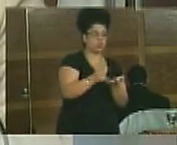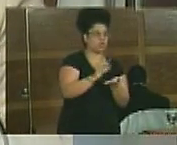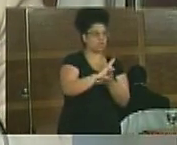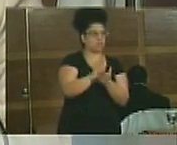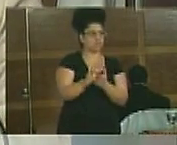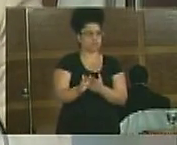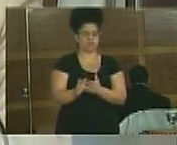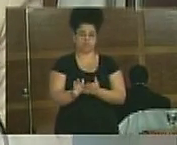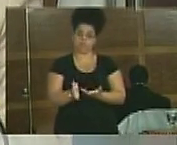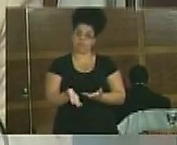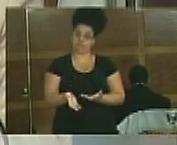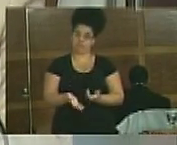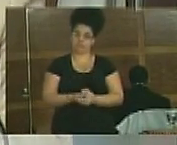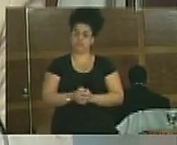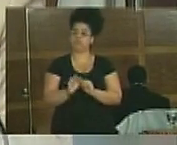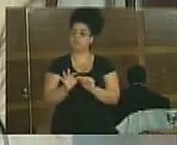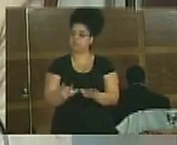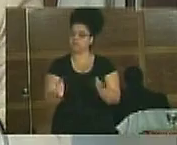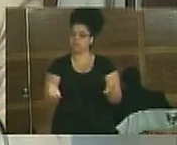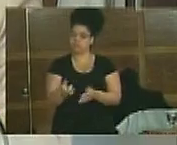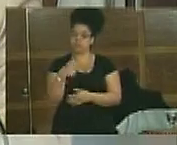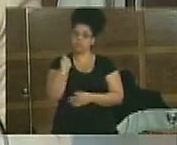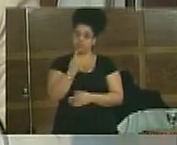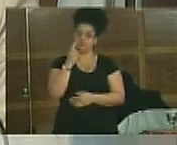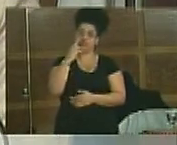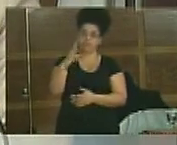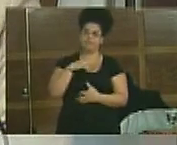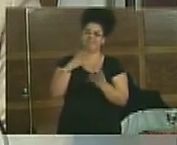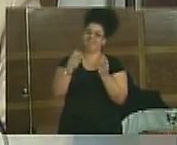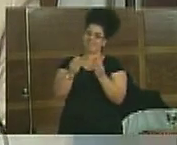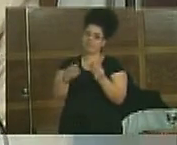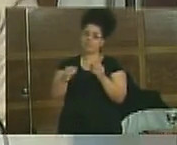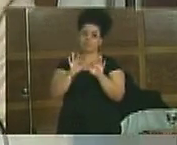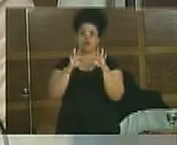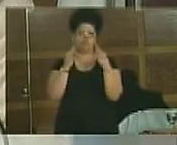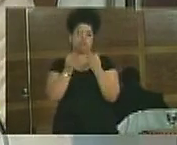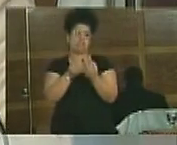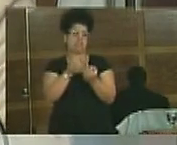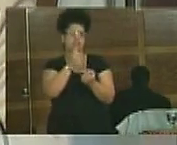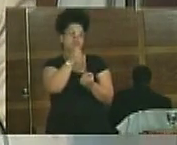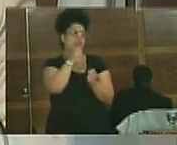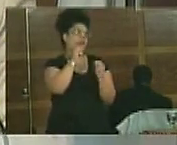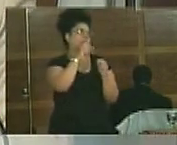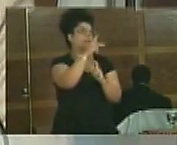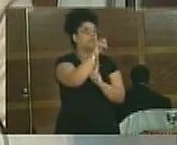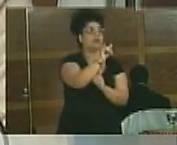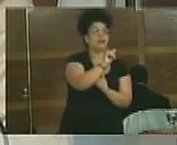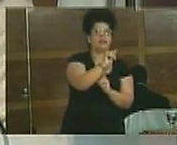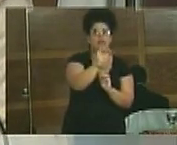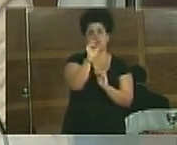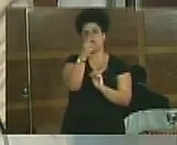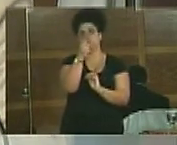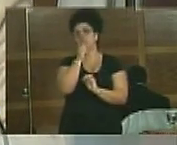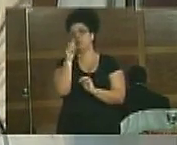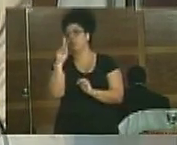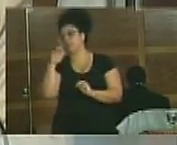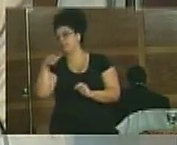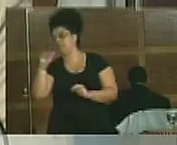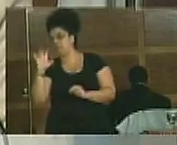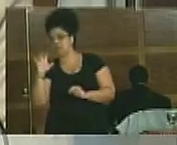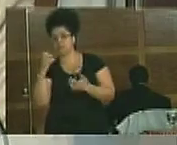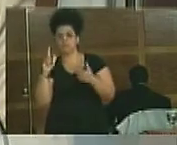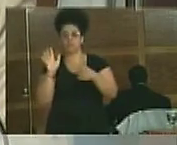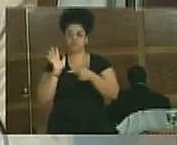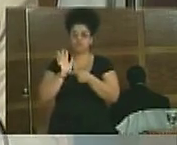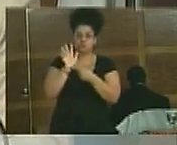uma família que, infelizmente, nós temos muitas, infelizmente, desestruturada, sem a presença ali do pai e da mãe, sem a presença do Estado fazendo